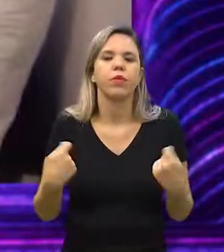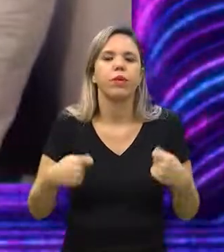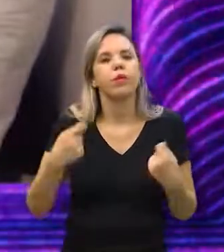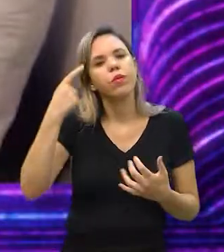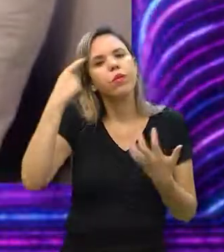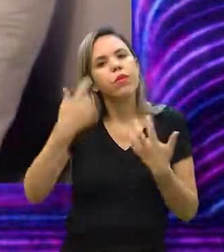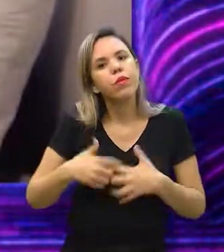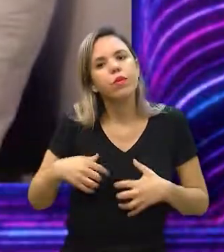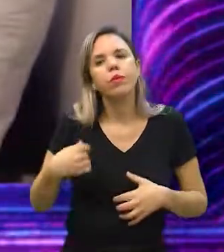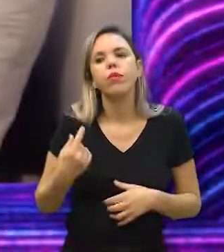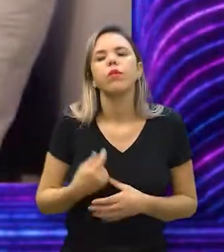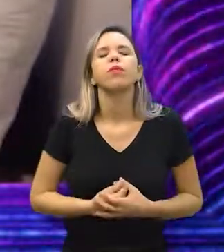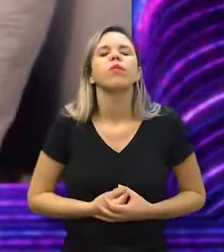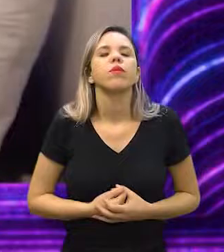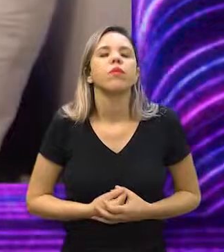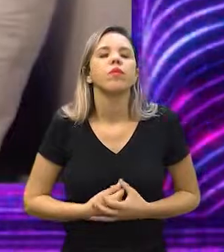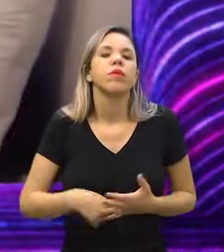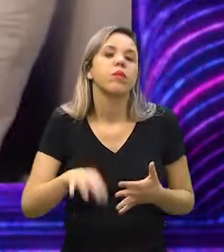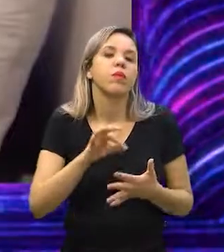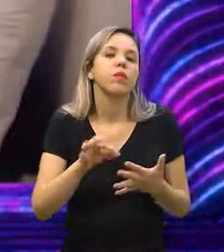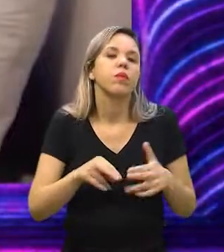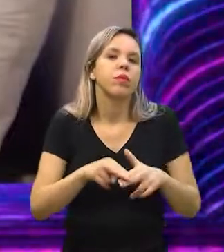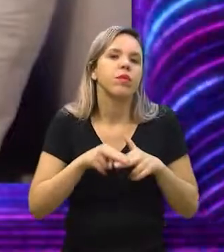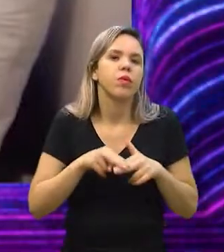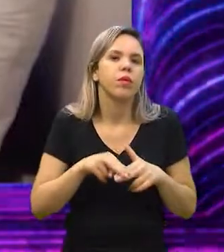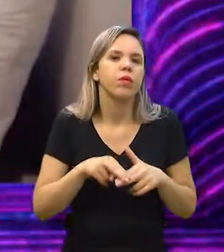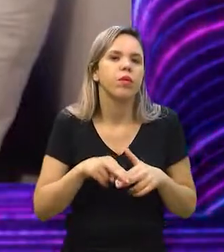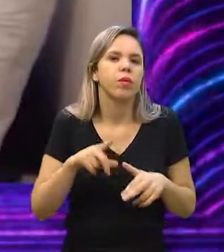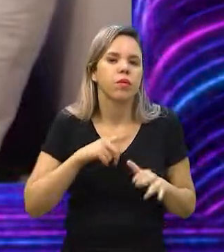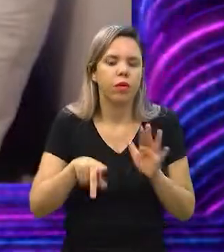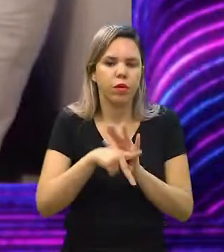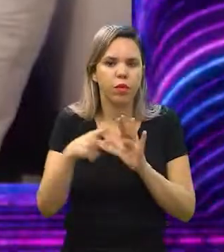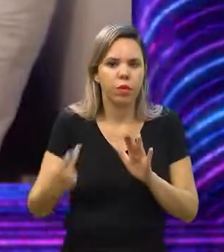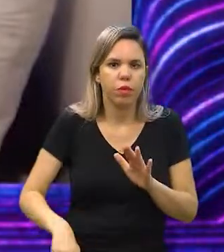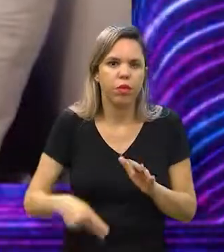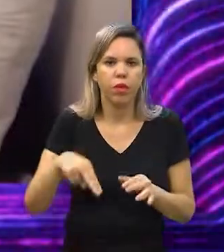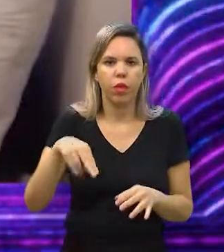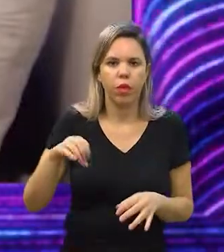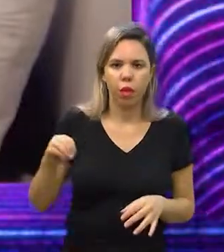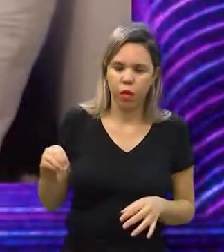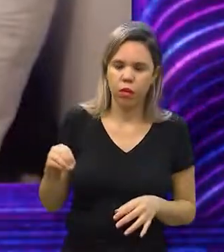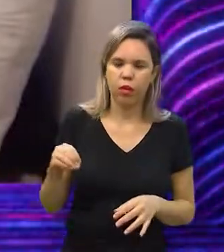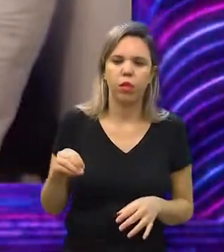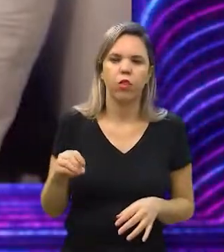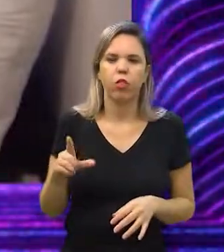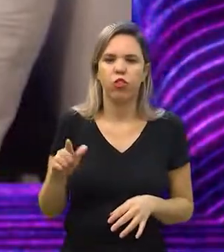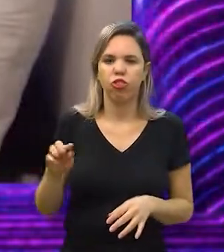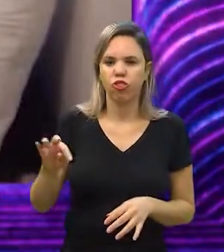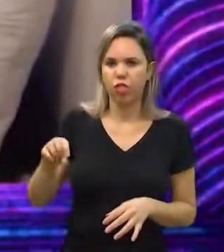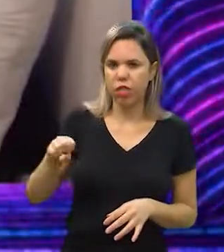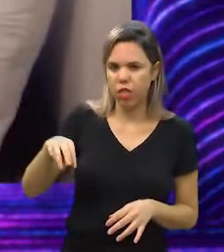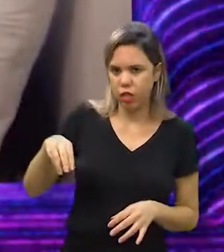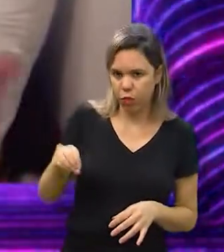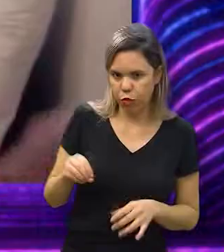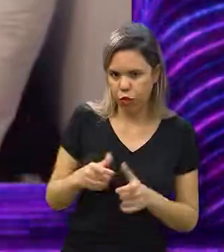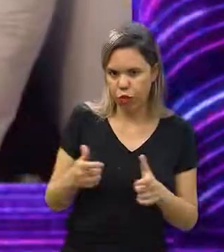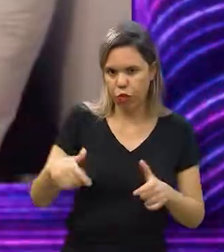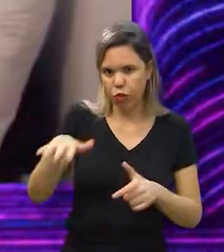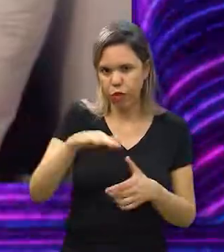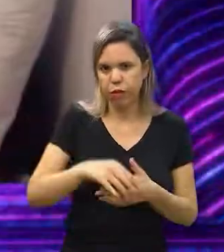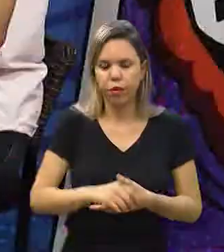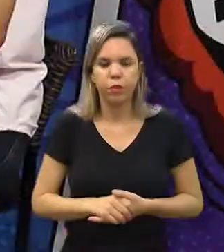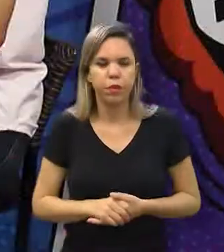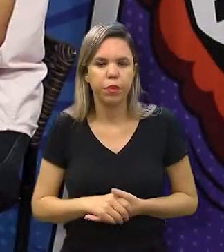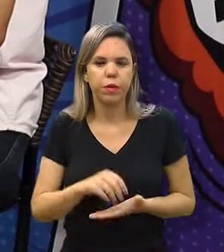eu preciso pensar em todas essas questões. Até por isso, o Virkadás tem o seu próprio neologismo, né? Então, quando você vai de uma dimensão